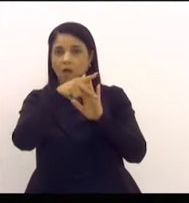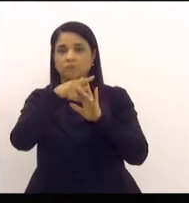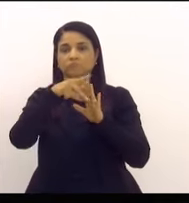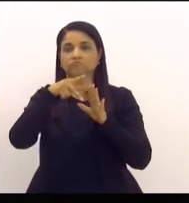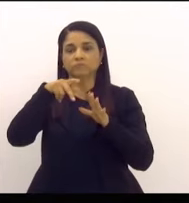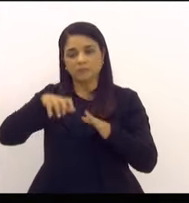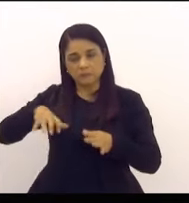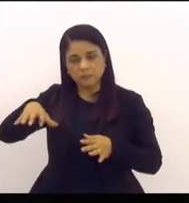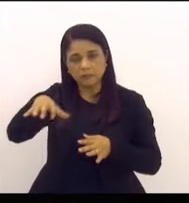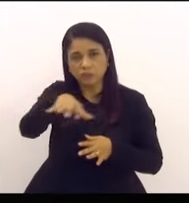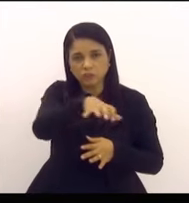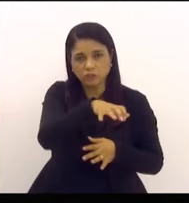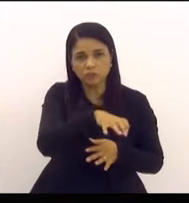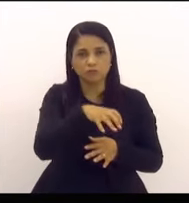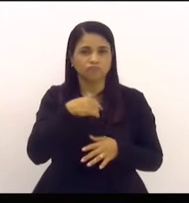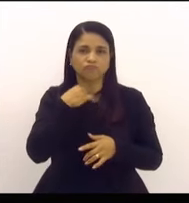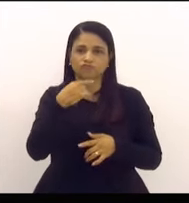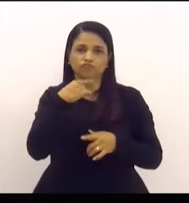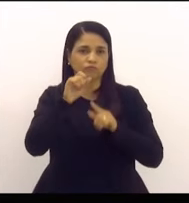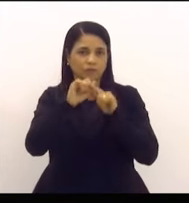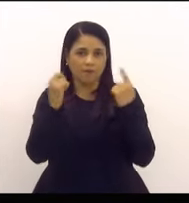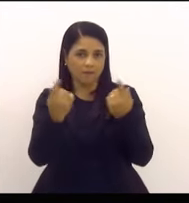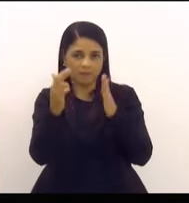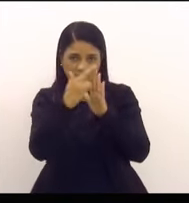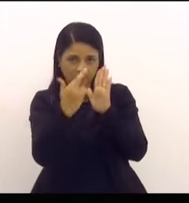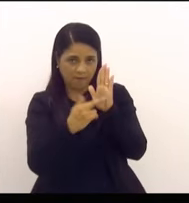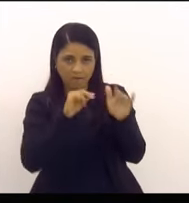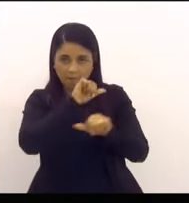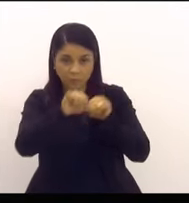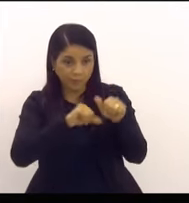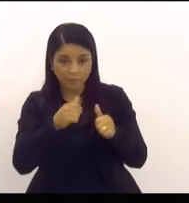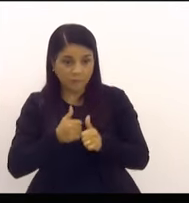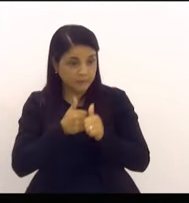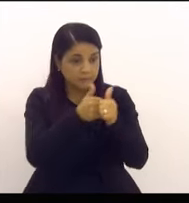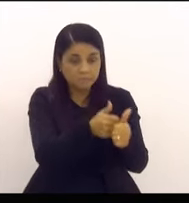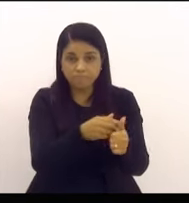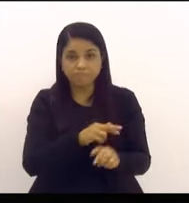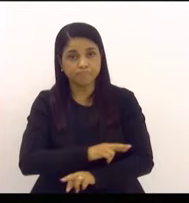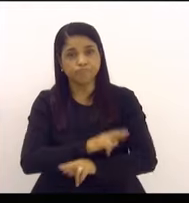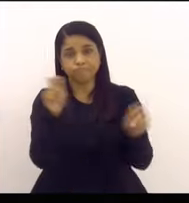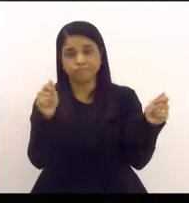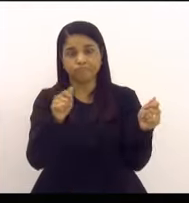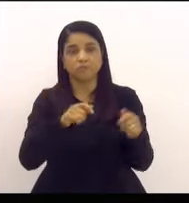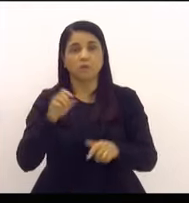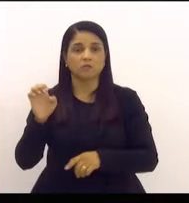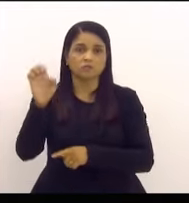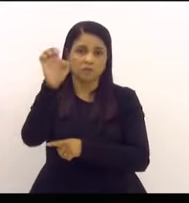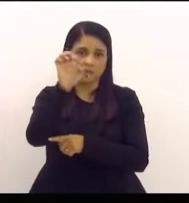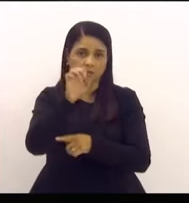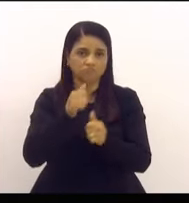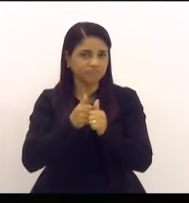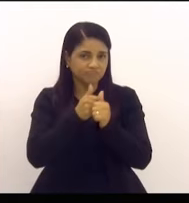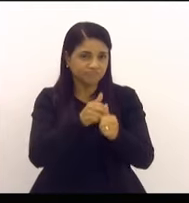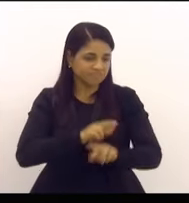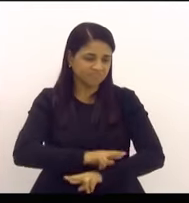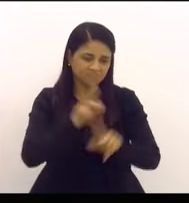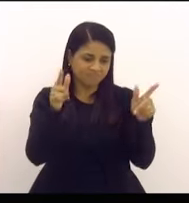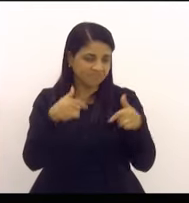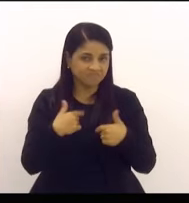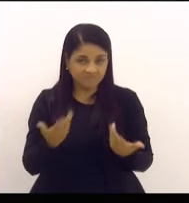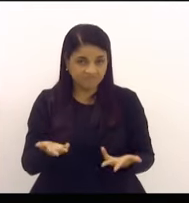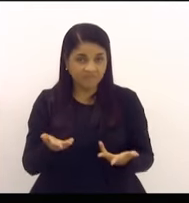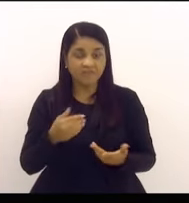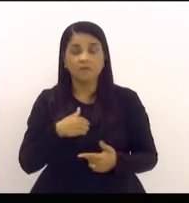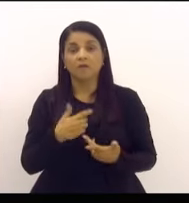intra-regional, não adianta a Alerj mudar uma regra que não vai ser seguida pelos outros estados. Mas eu quero deixar aqui para o debate, até porque